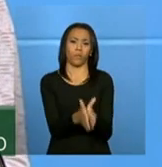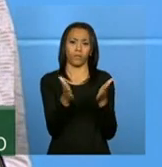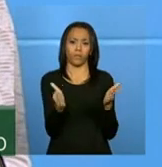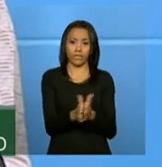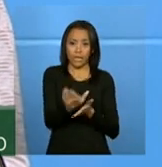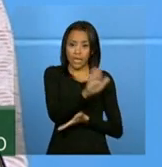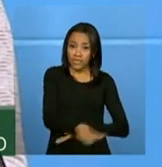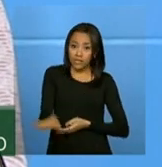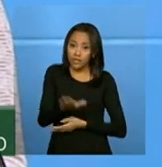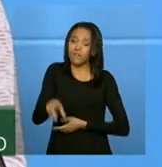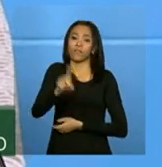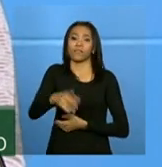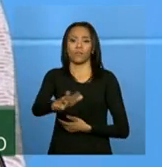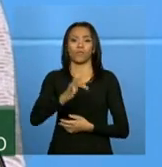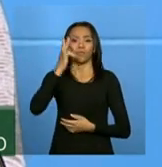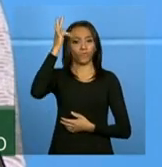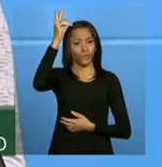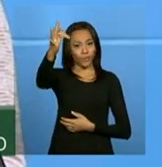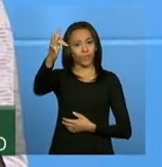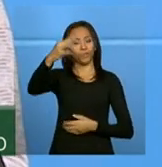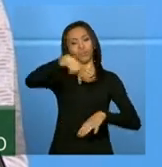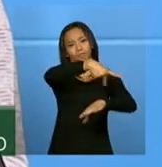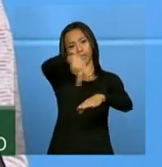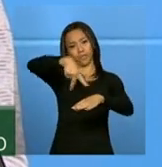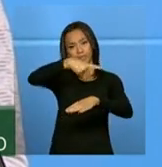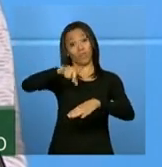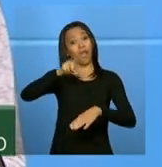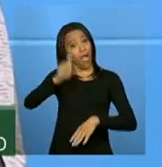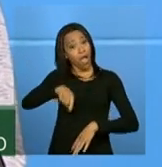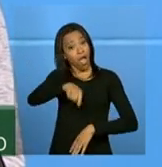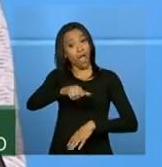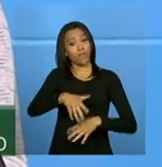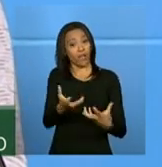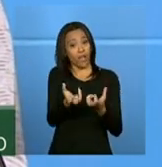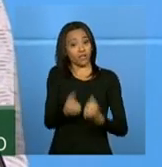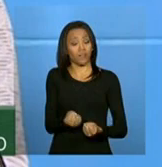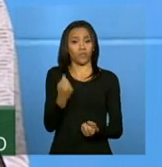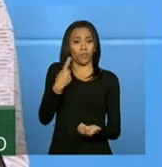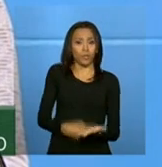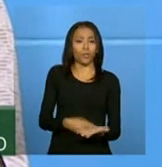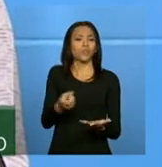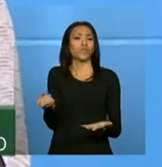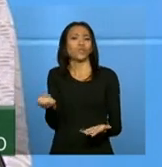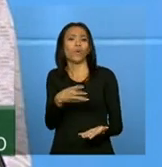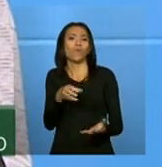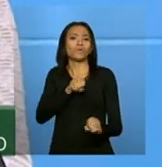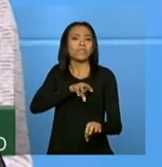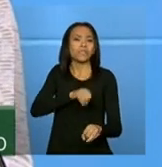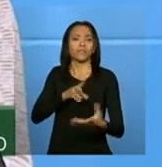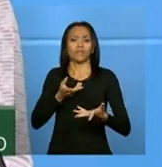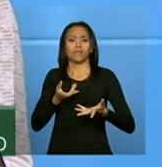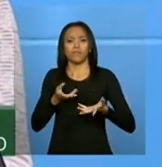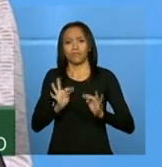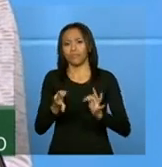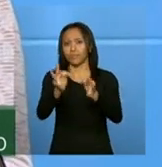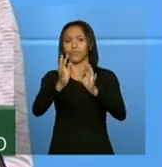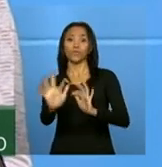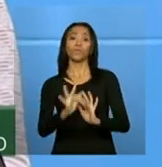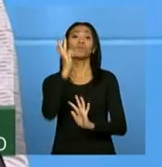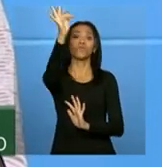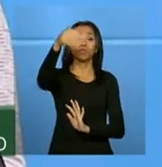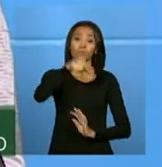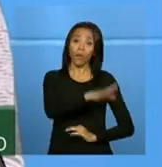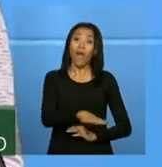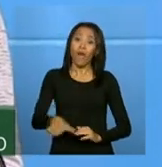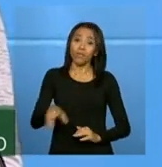são o futuro de nossos países. Eles é que vão, então, assumir os novos empregos, a inovação e a educação da geração futura. E